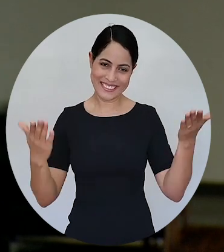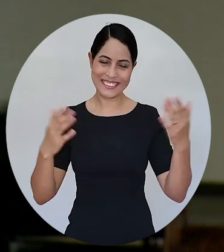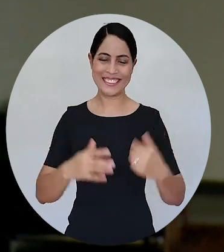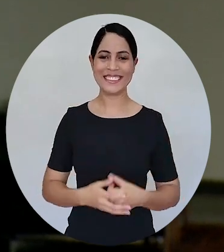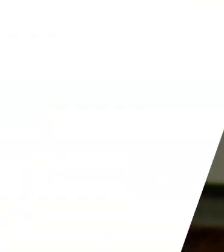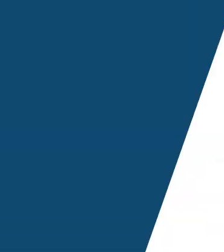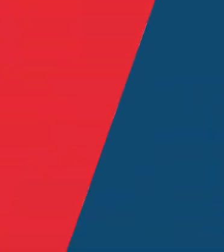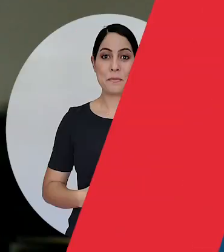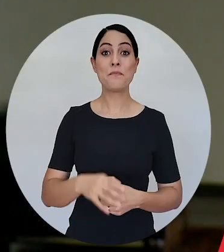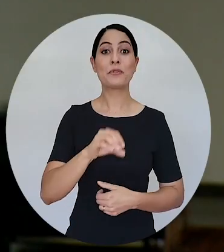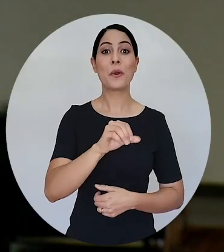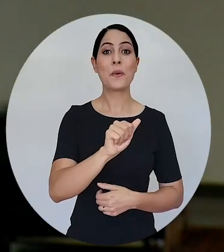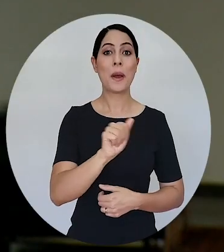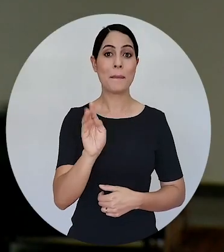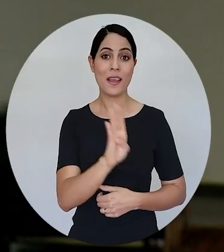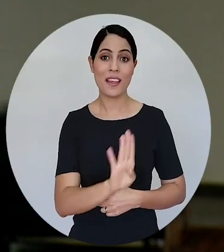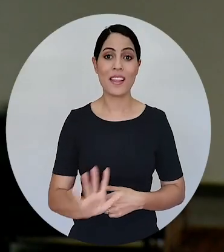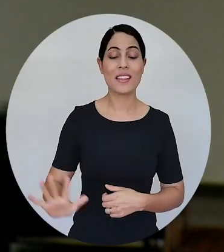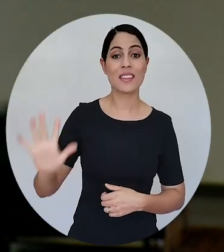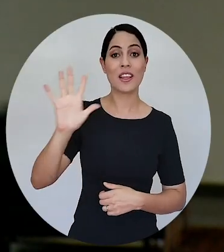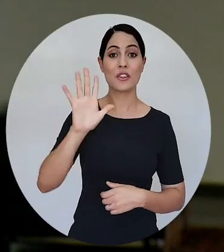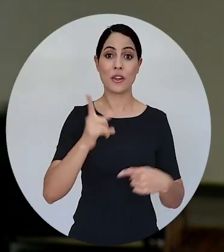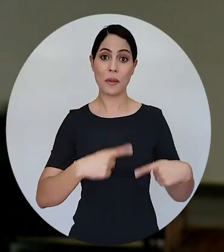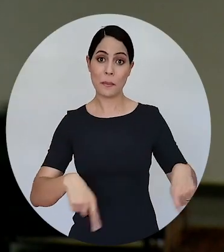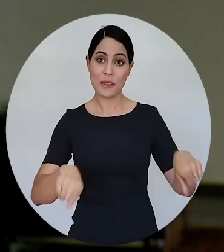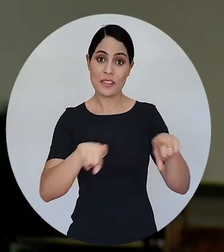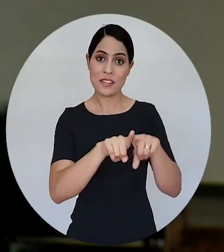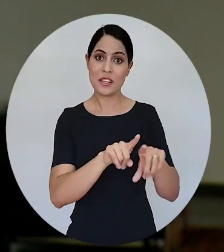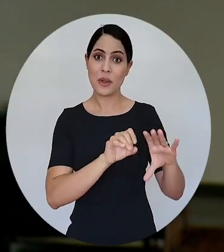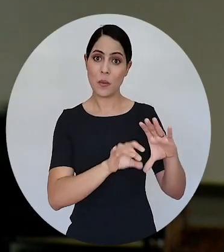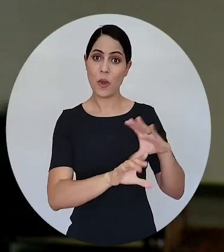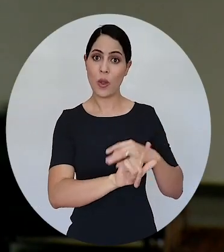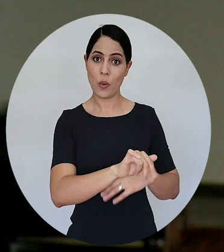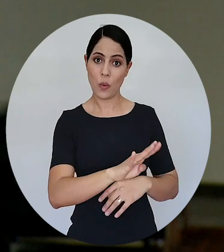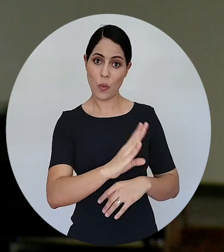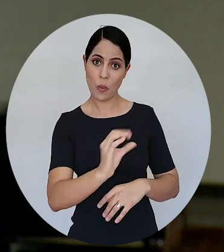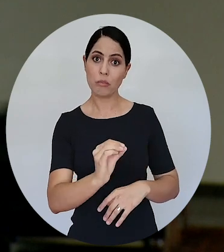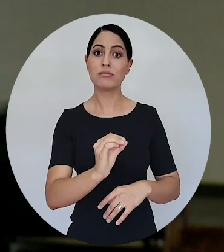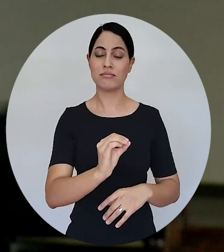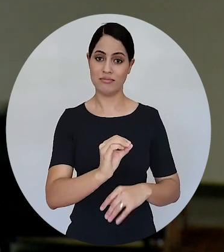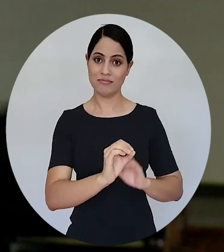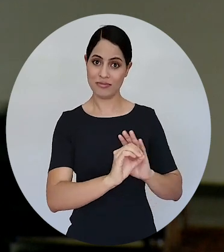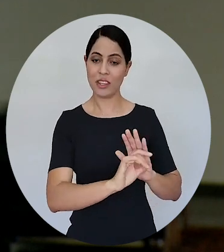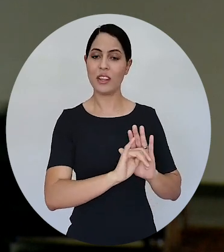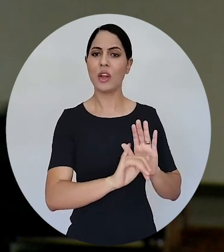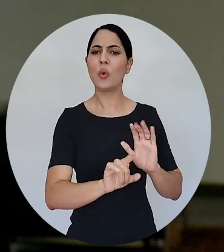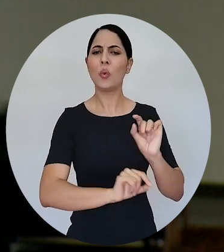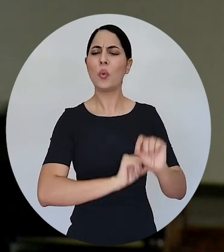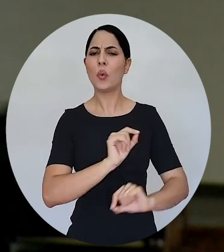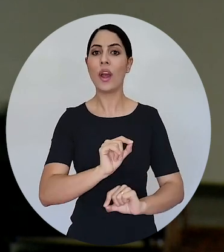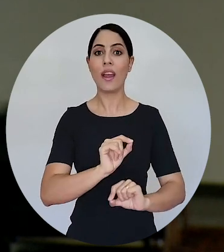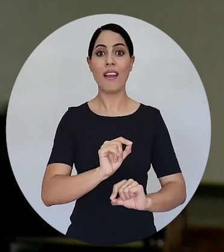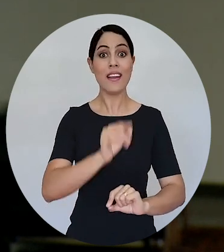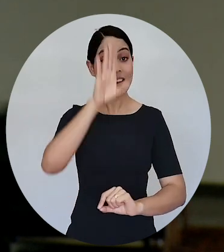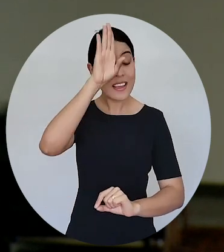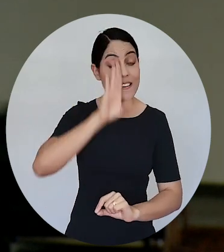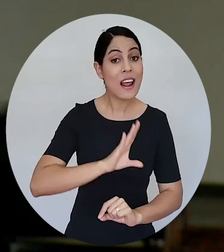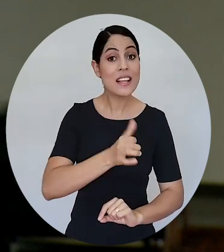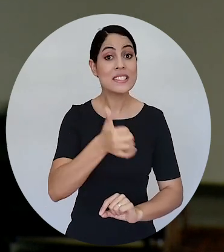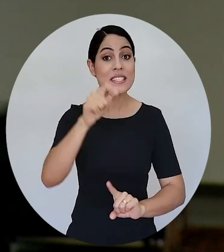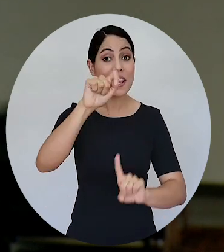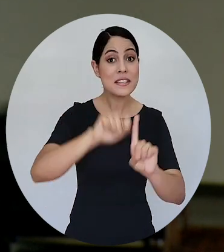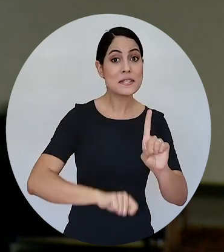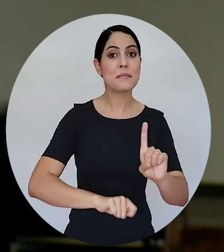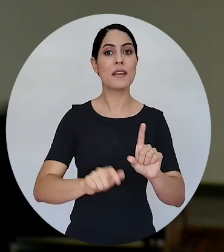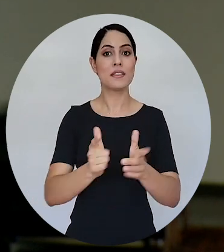para você. A OAB Nacional realizou parceria com a editora Globo para oferecer assinatura gratuita por 6